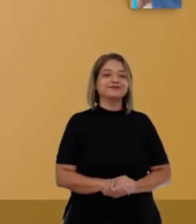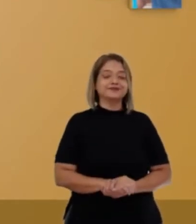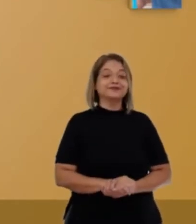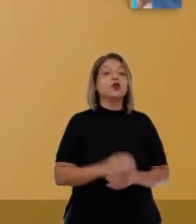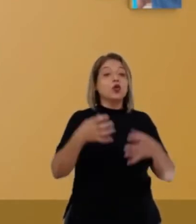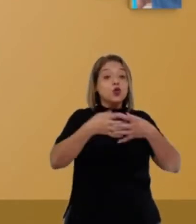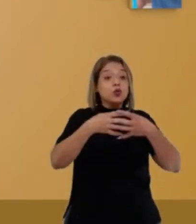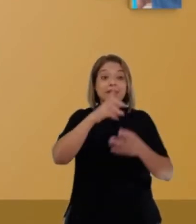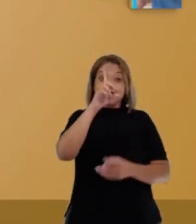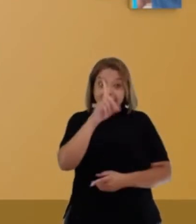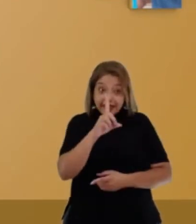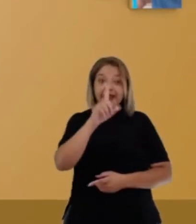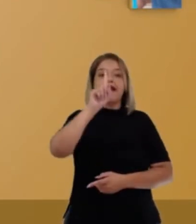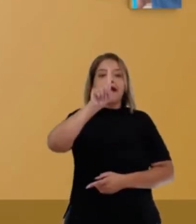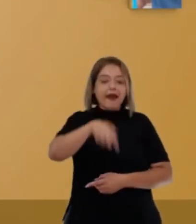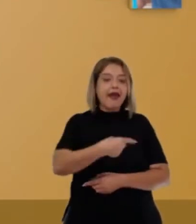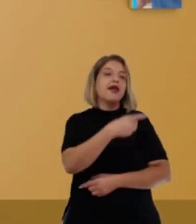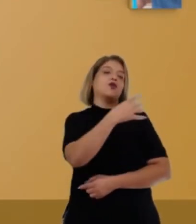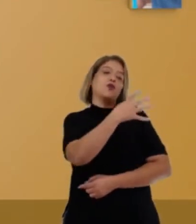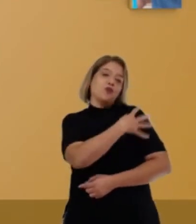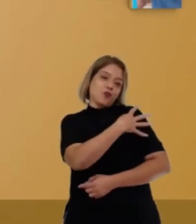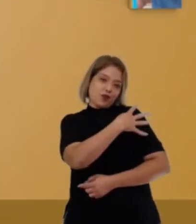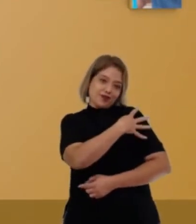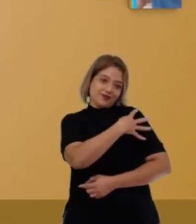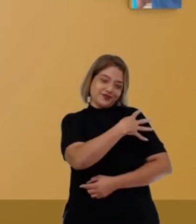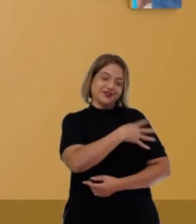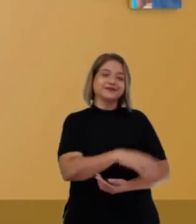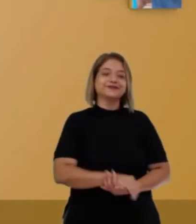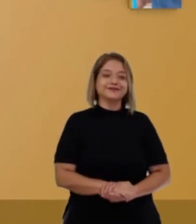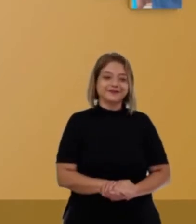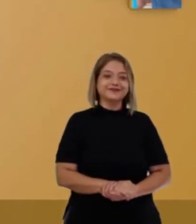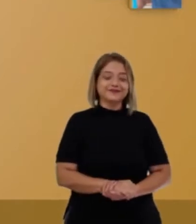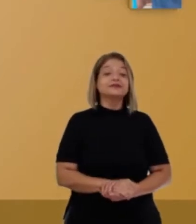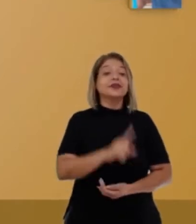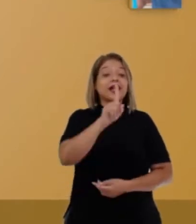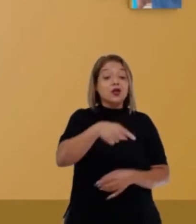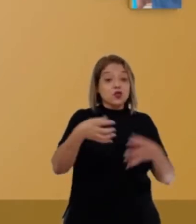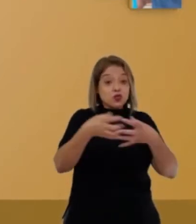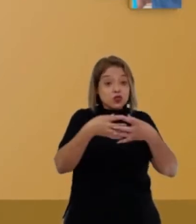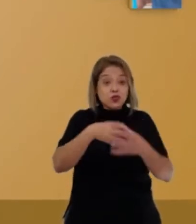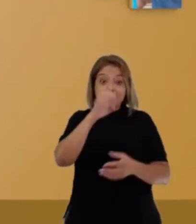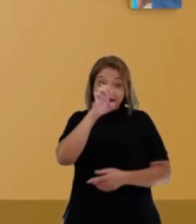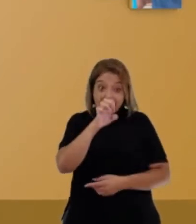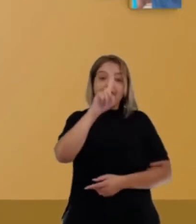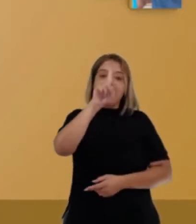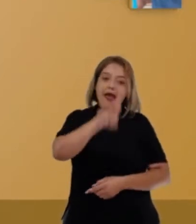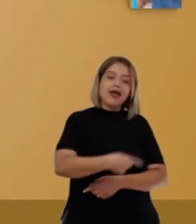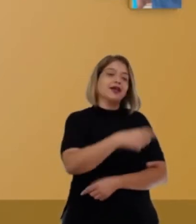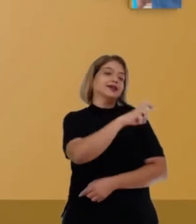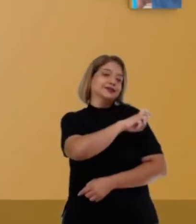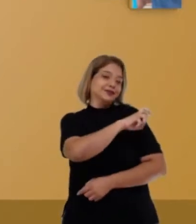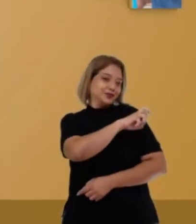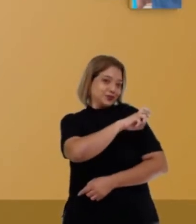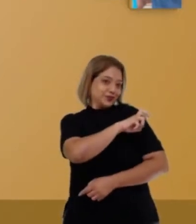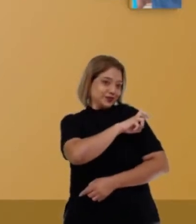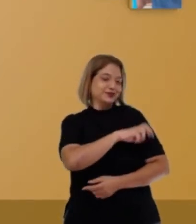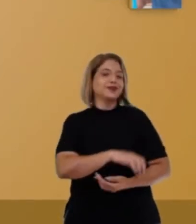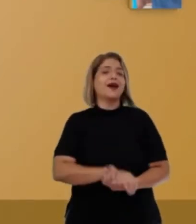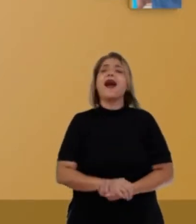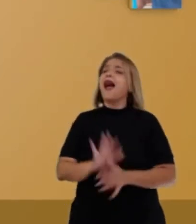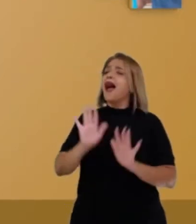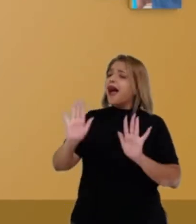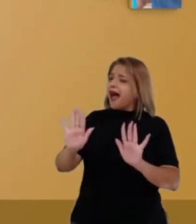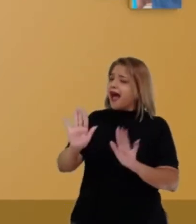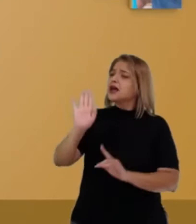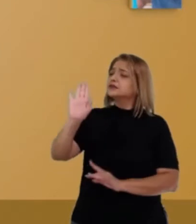ano. O agrupamento D se refere ao quarto ano. E o agrupamento E se refere ao quinto ano.